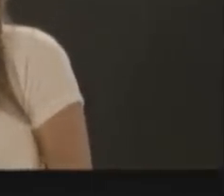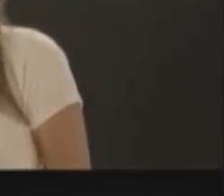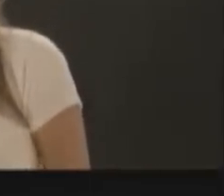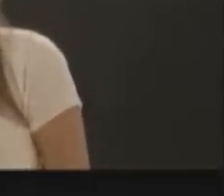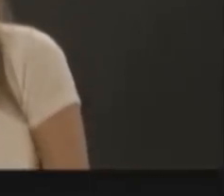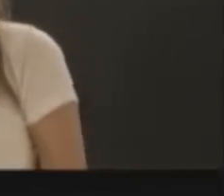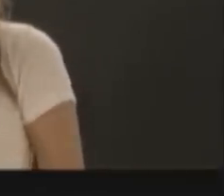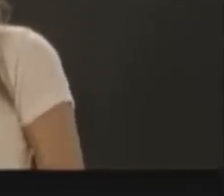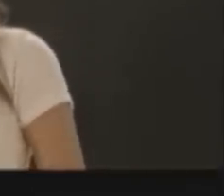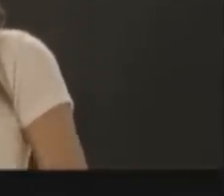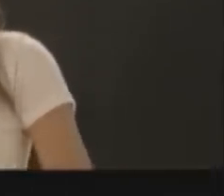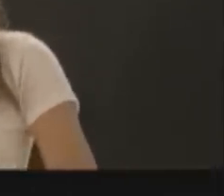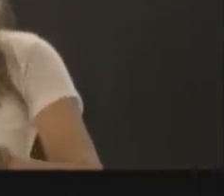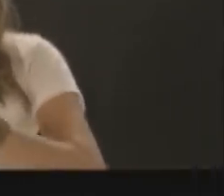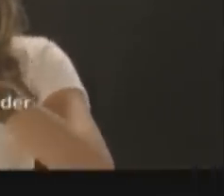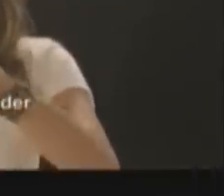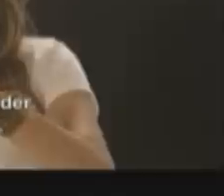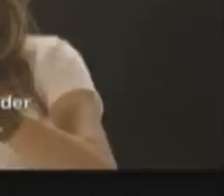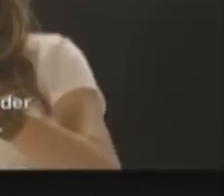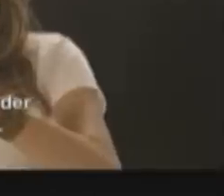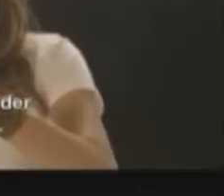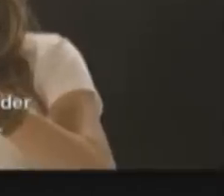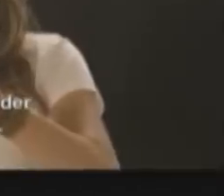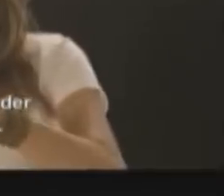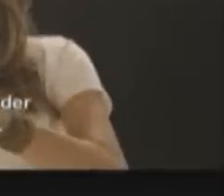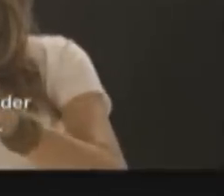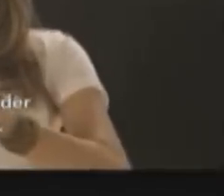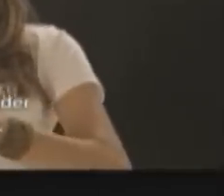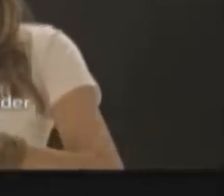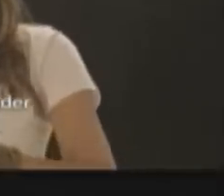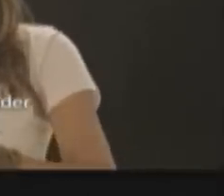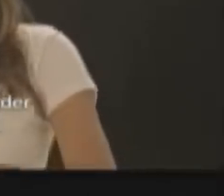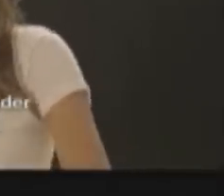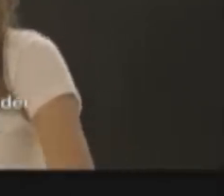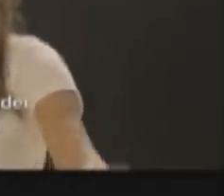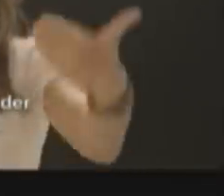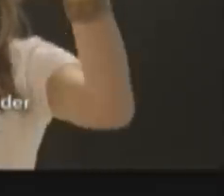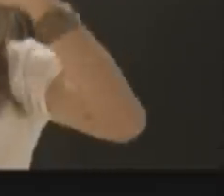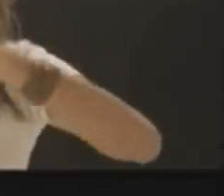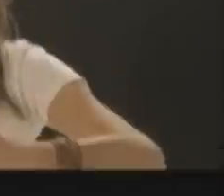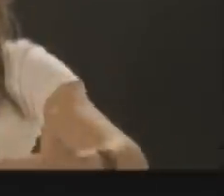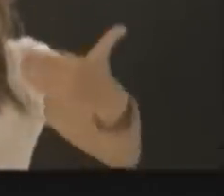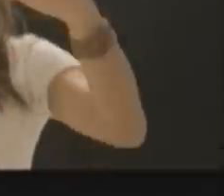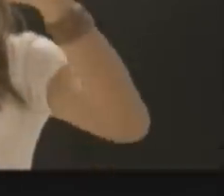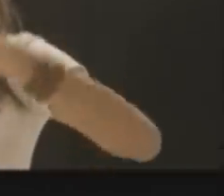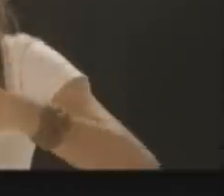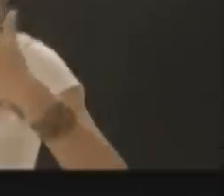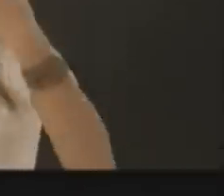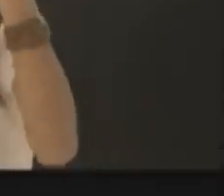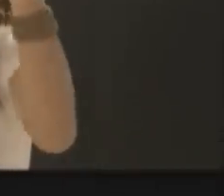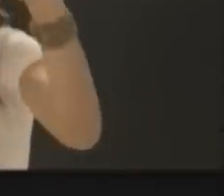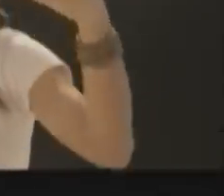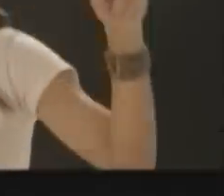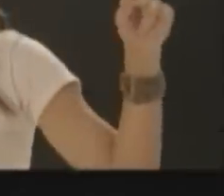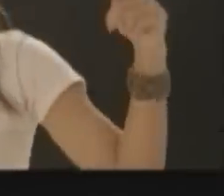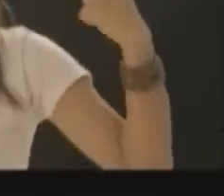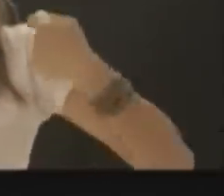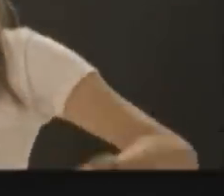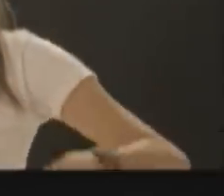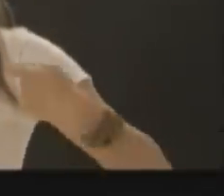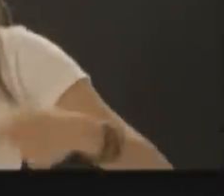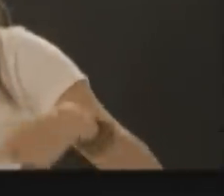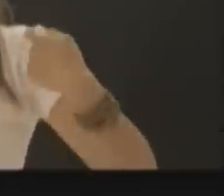os brasileiros que contarão com um país mais preparado para atender às suas necessidades. Vanessa segue